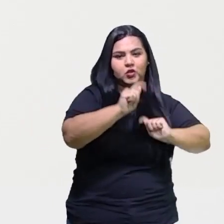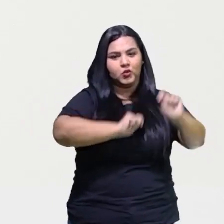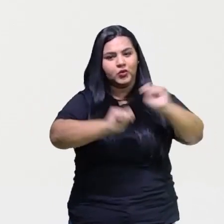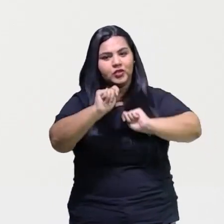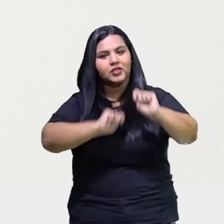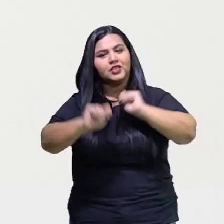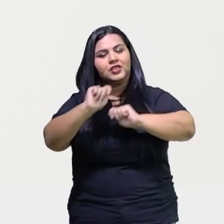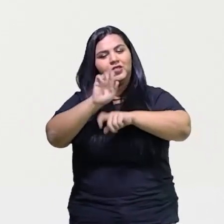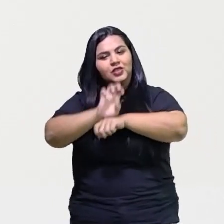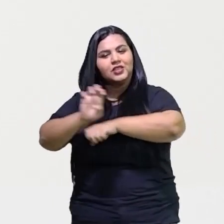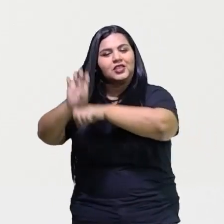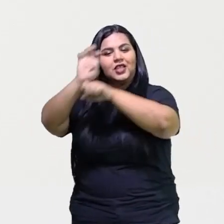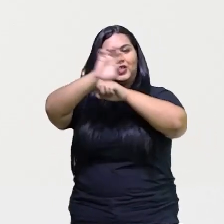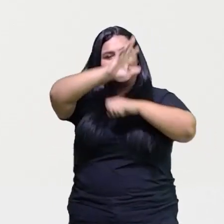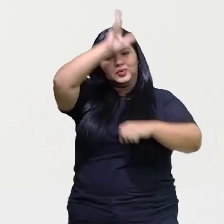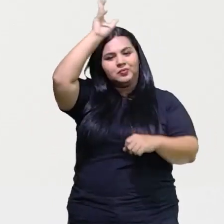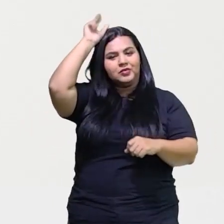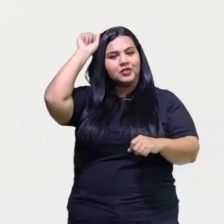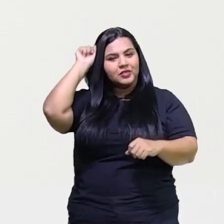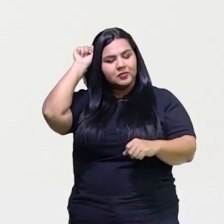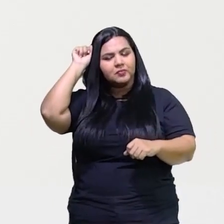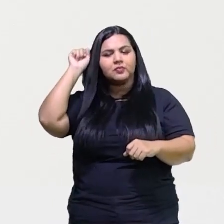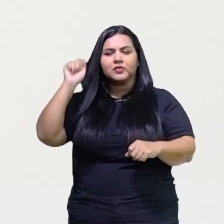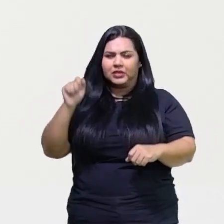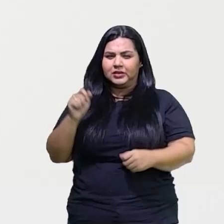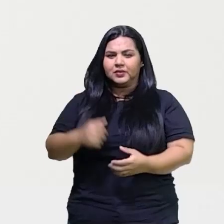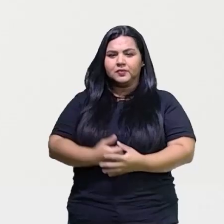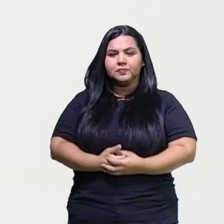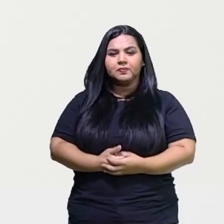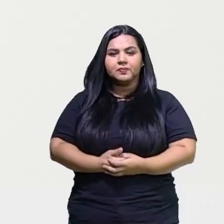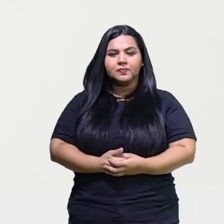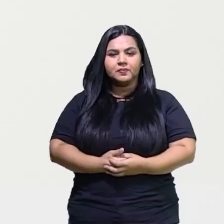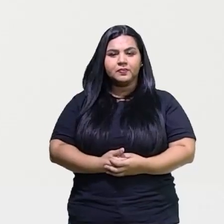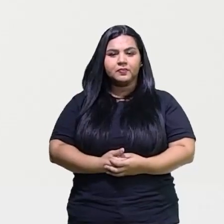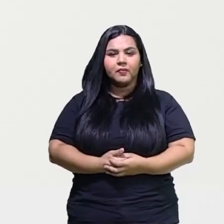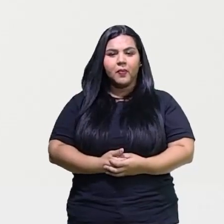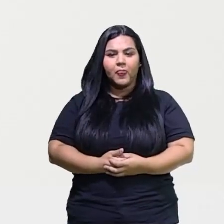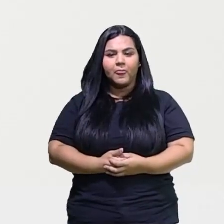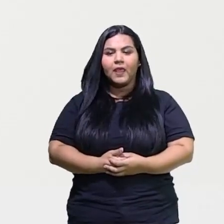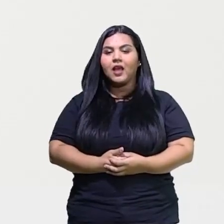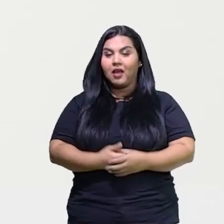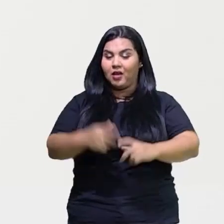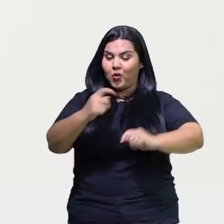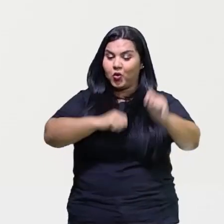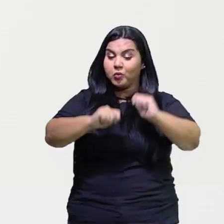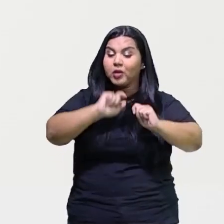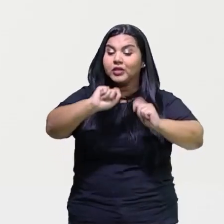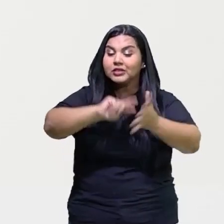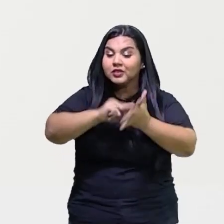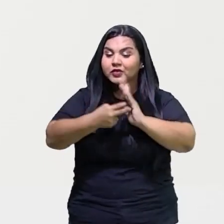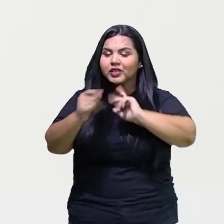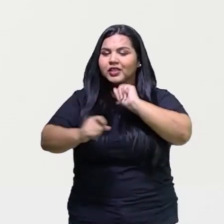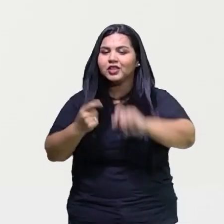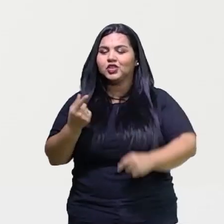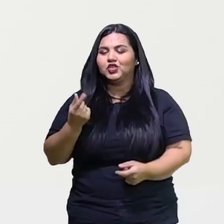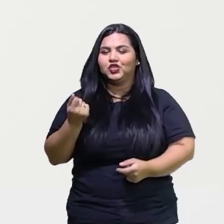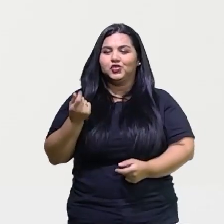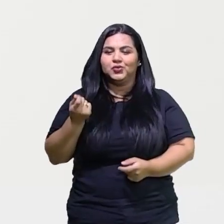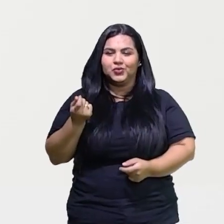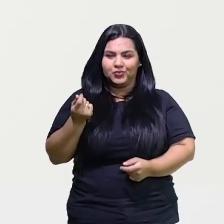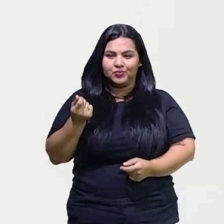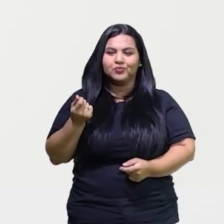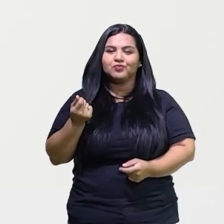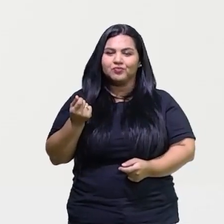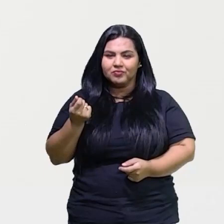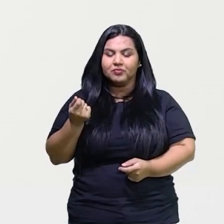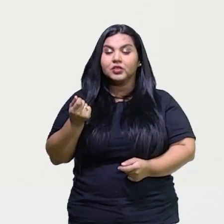estado do Amazonas? Lembra, quando a gente está falando de economia, nós estamos falando de quê? É isso mesmo, rapaz, de grana.